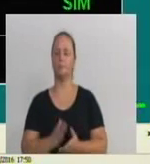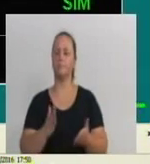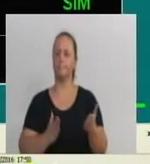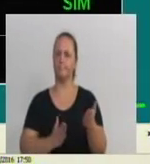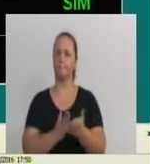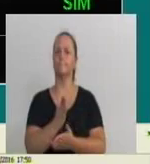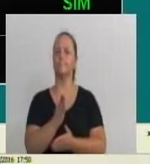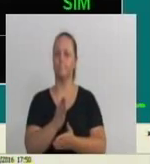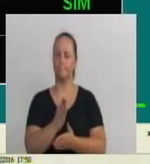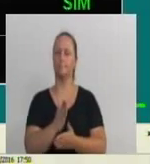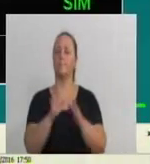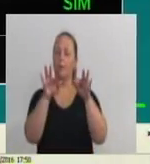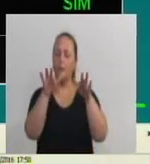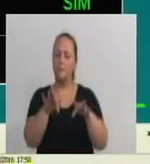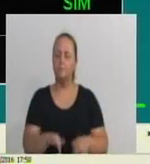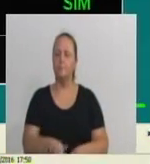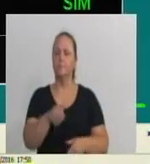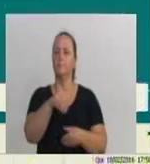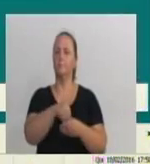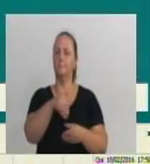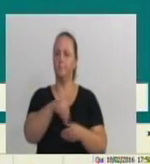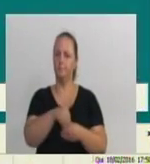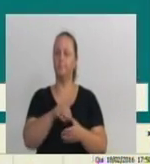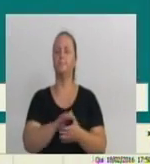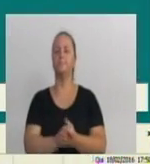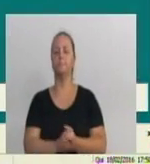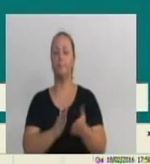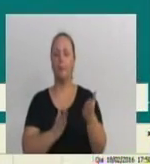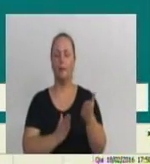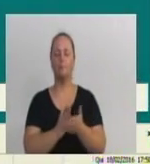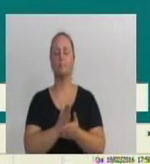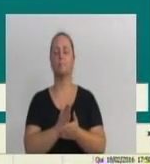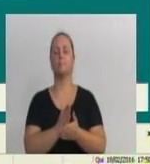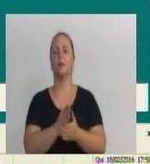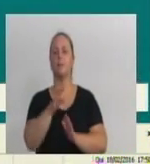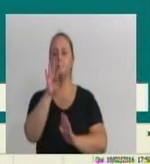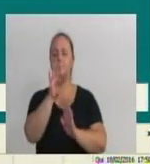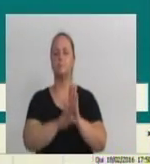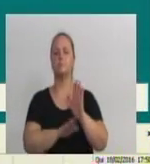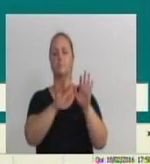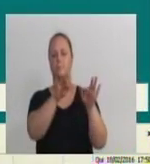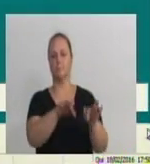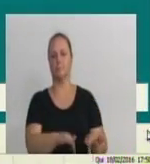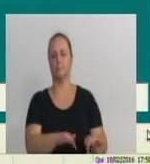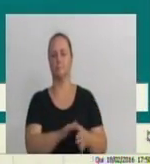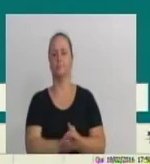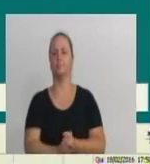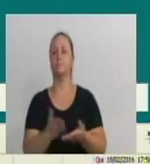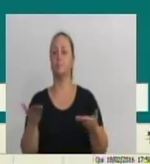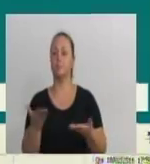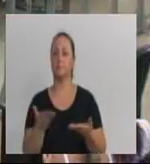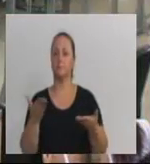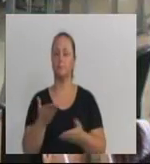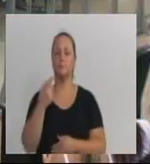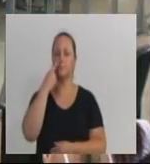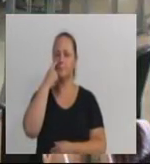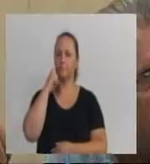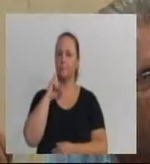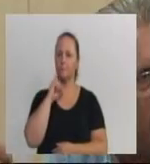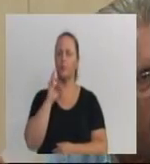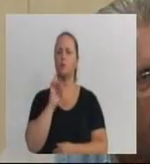Aprovado. Encerrada a votação. Aprovada e a redação final. Ouvimos pela ordem o vereador Fábio Filho. Só pela ordem encaminhar